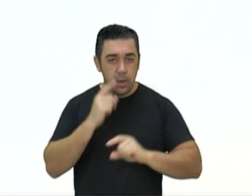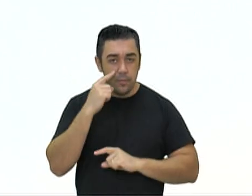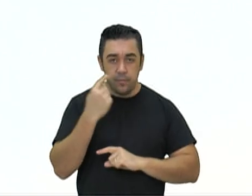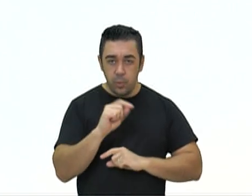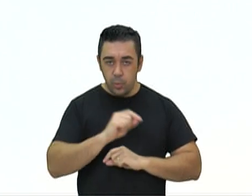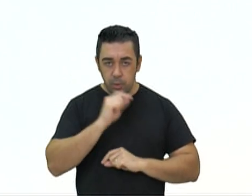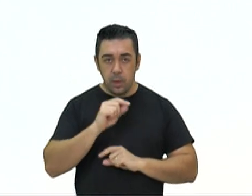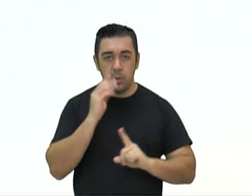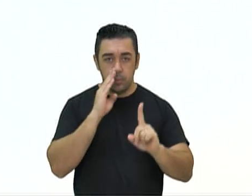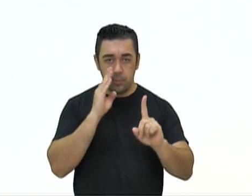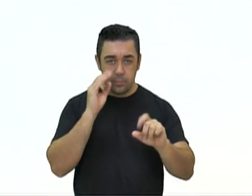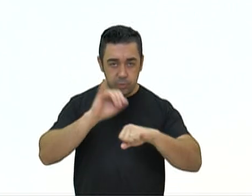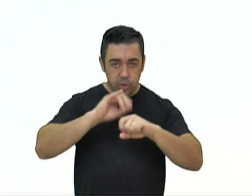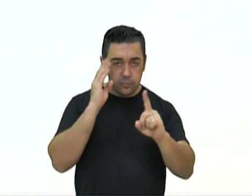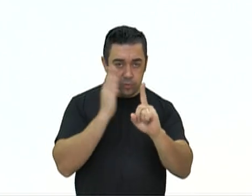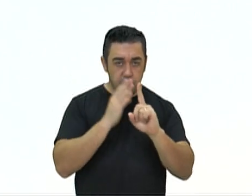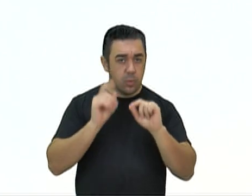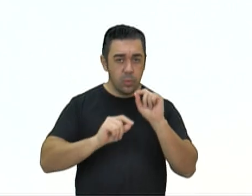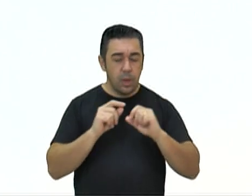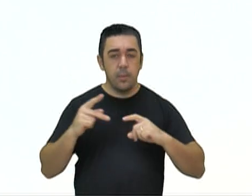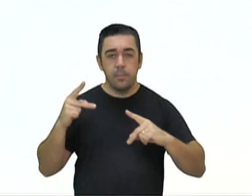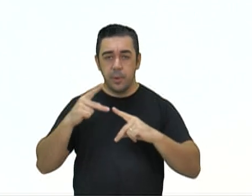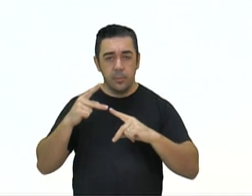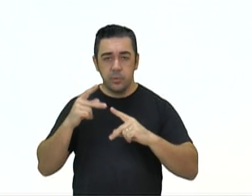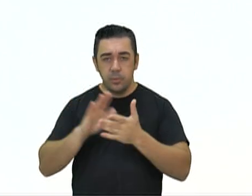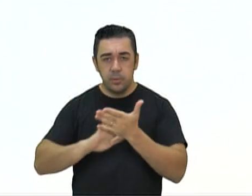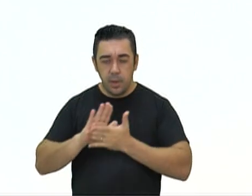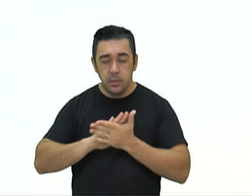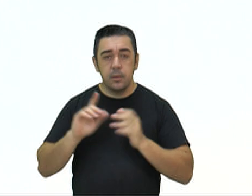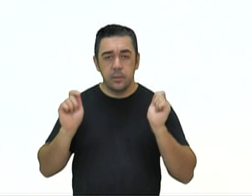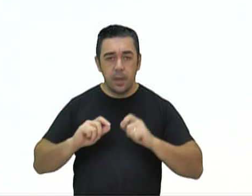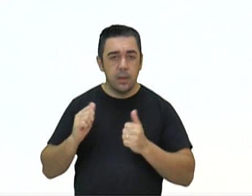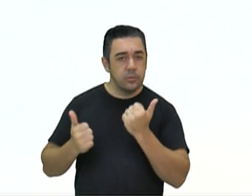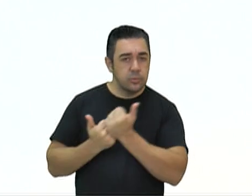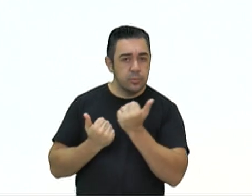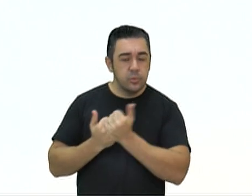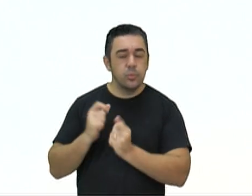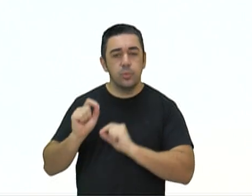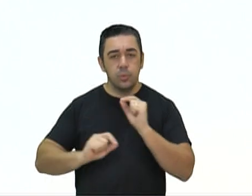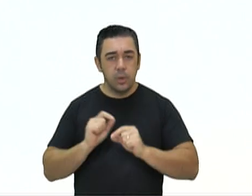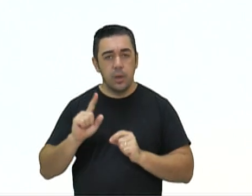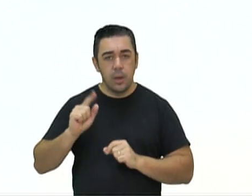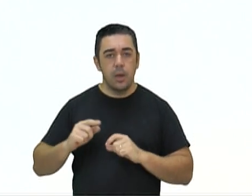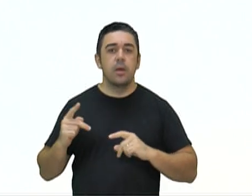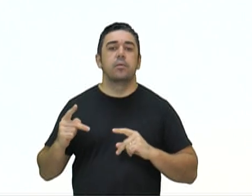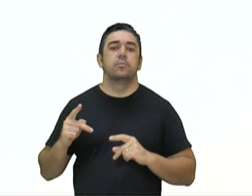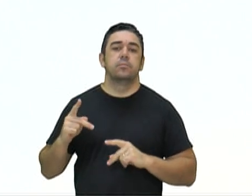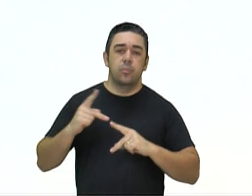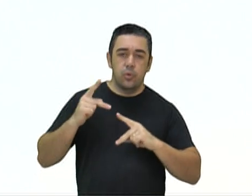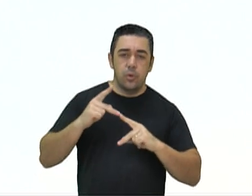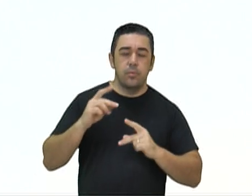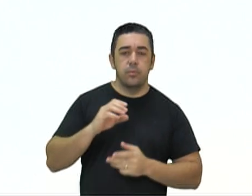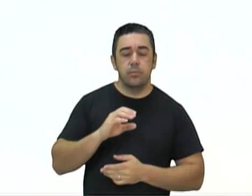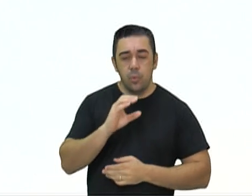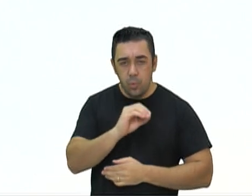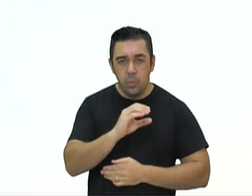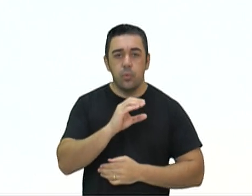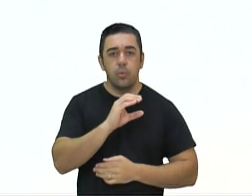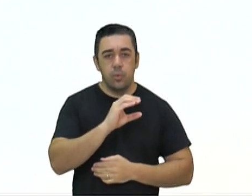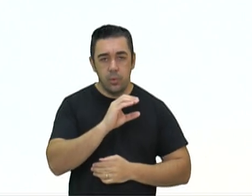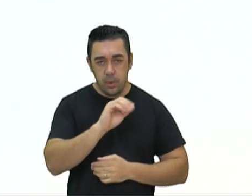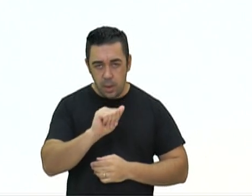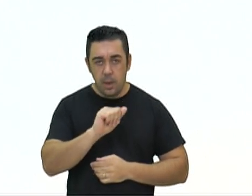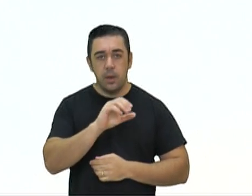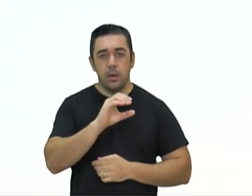direto liga-se ao verbo sem preposição e pode ser substituído pelos pronomes oblíquos, o, a, os,